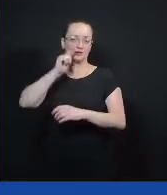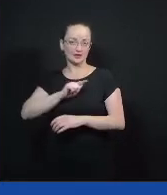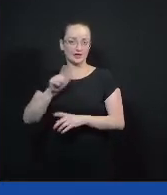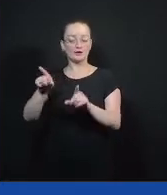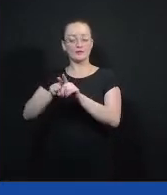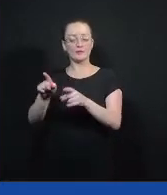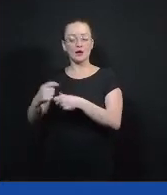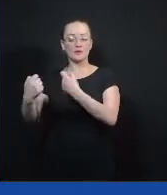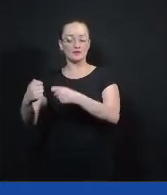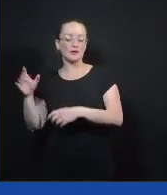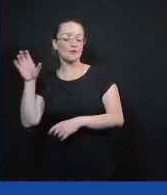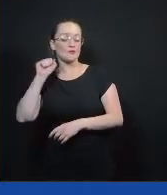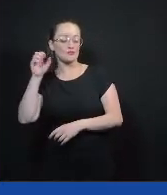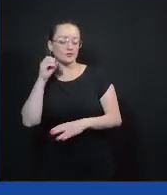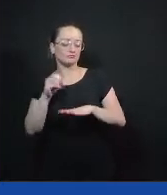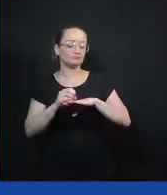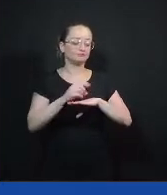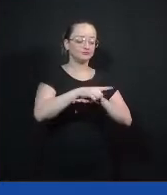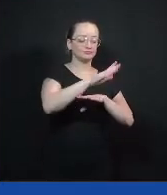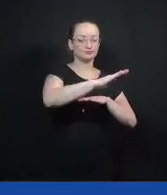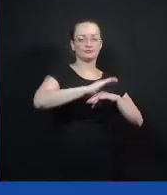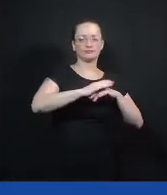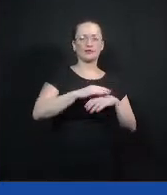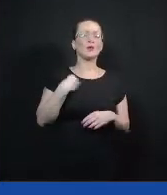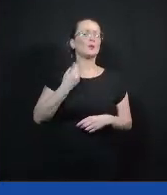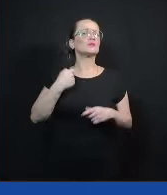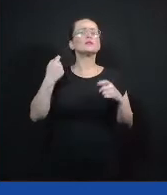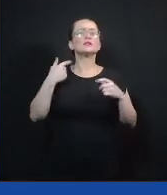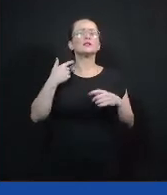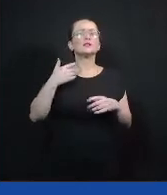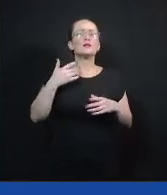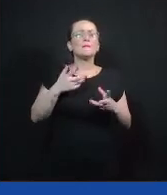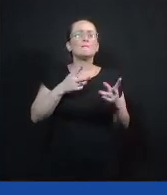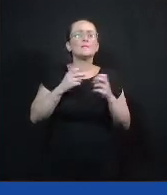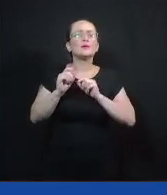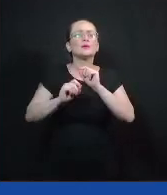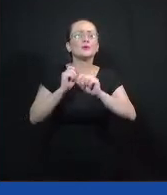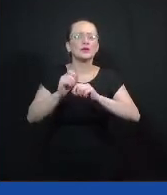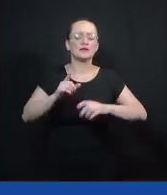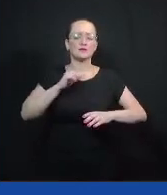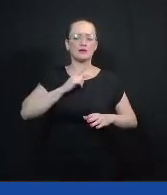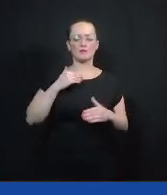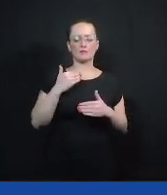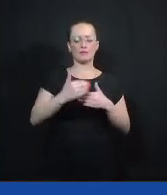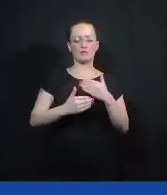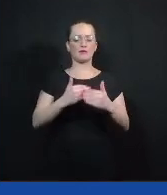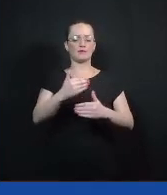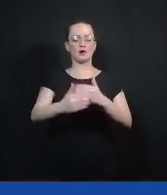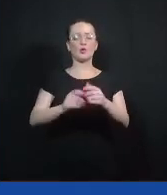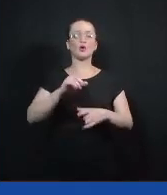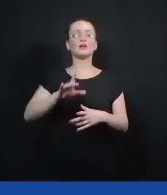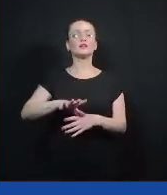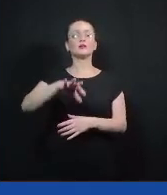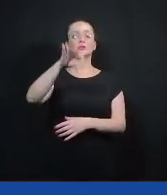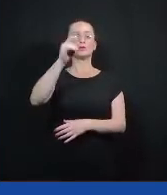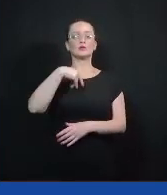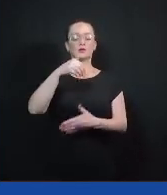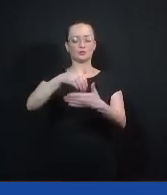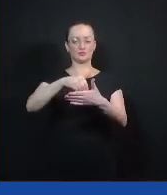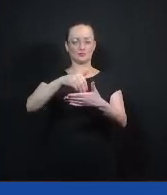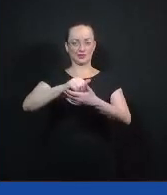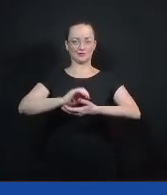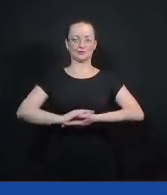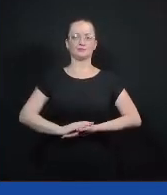ouvidas. Bom, e aí, o que que a gente deve considerar, né, dentre muitos fatores, quando a gente vai escolher o candidato,